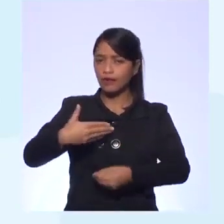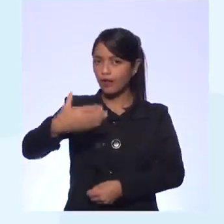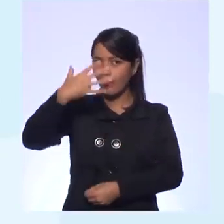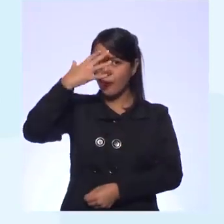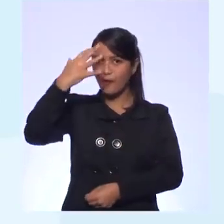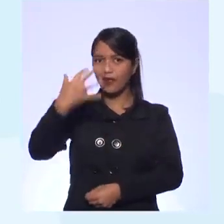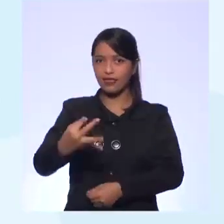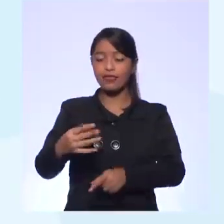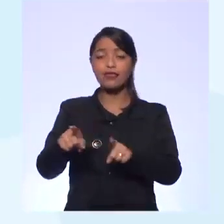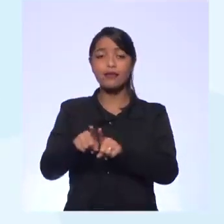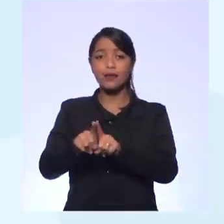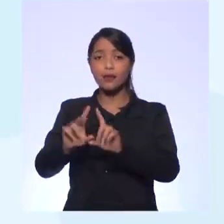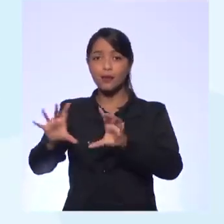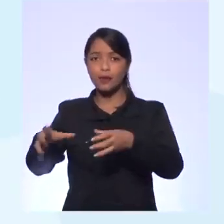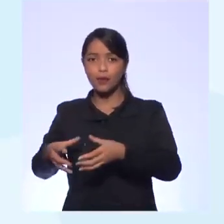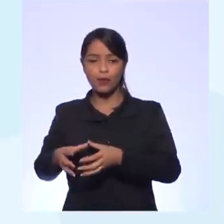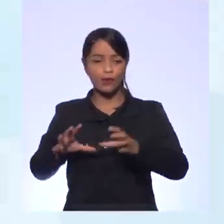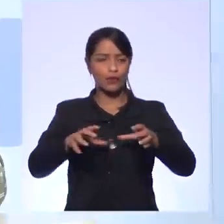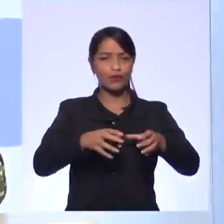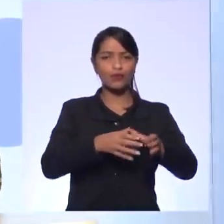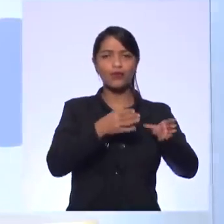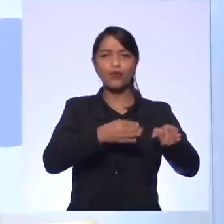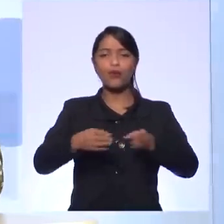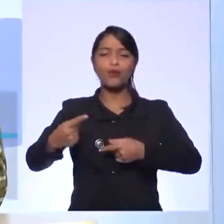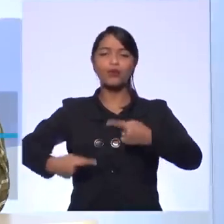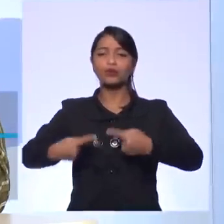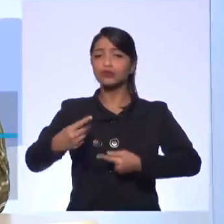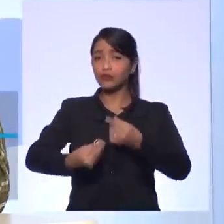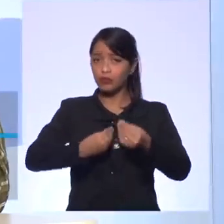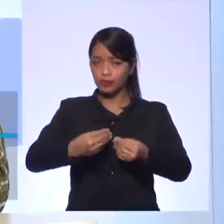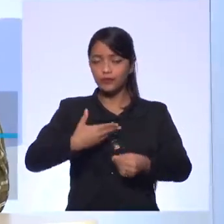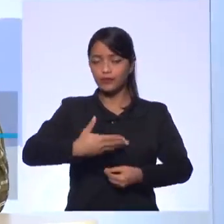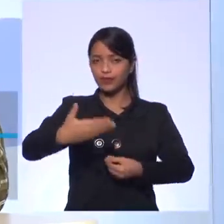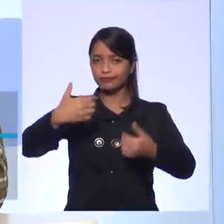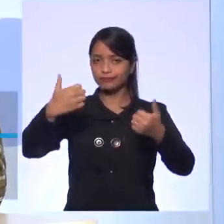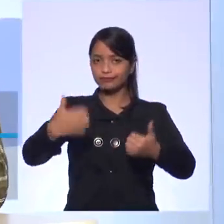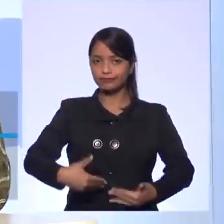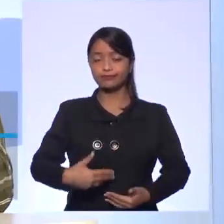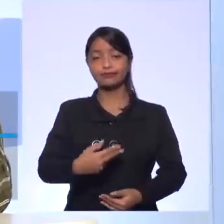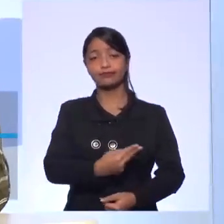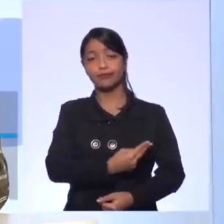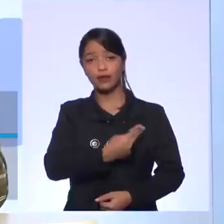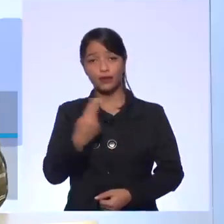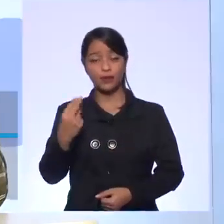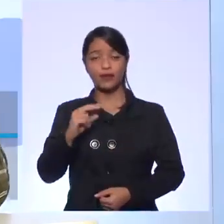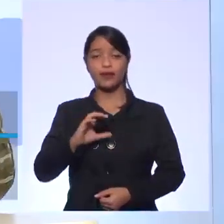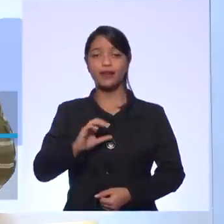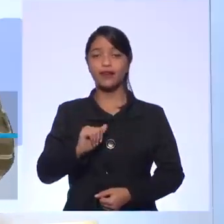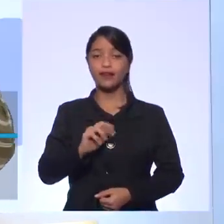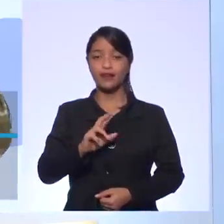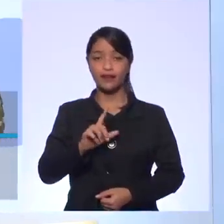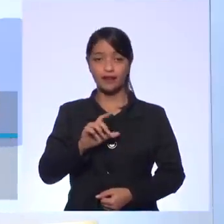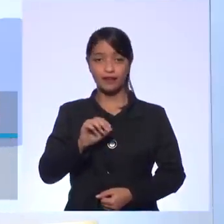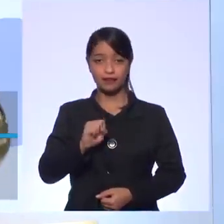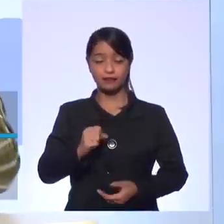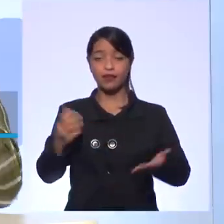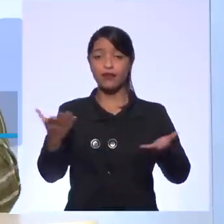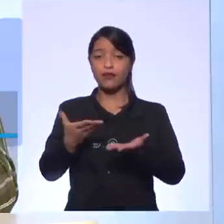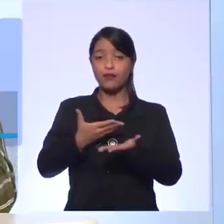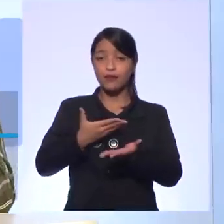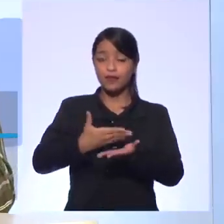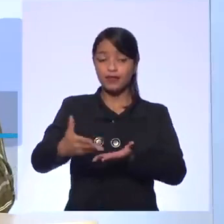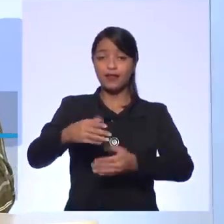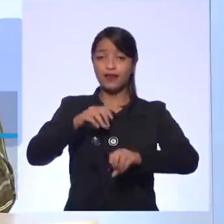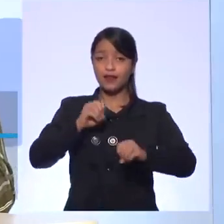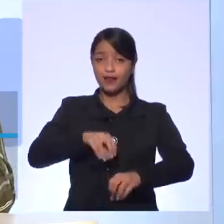política desses povos. Eu sou o professor Carlos Neri e nós vamos iniciar essa aula com a